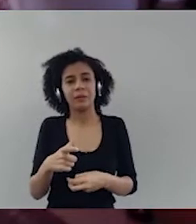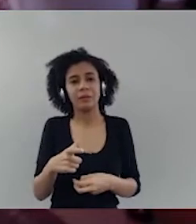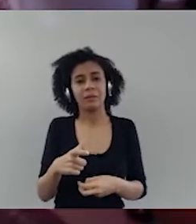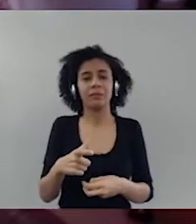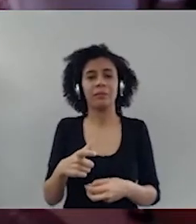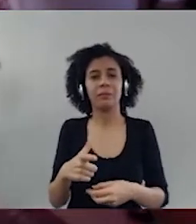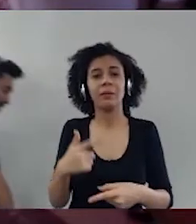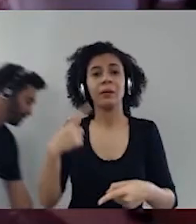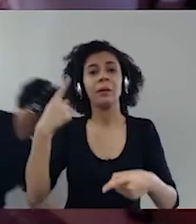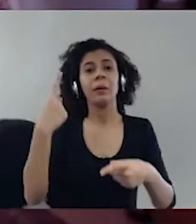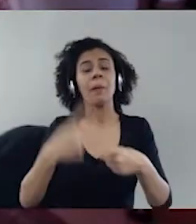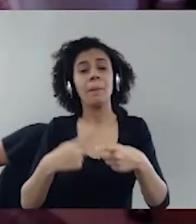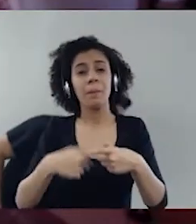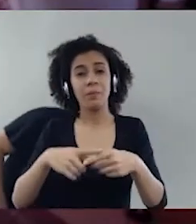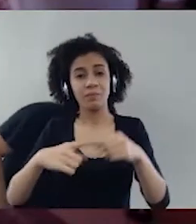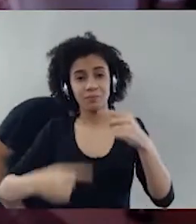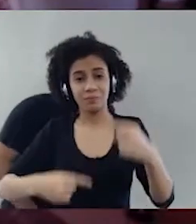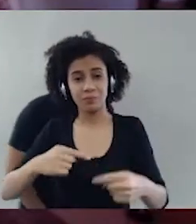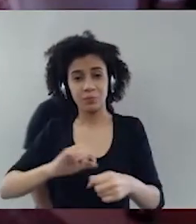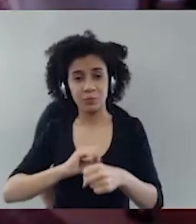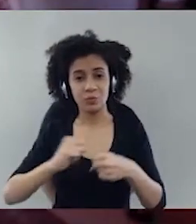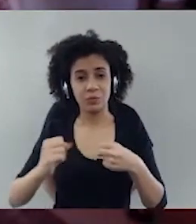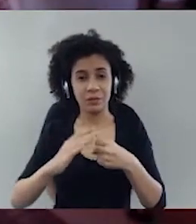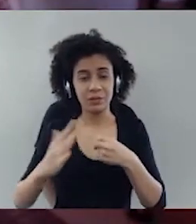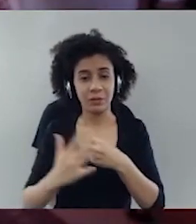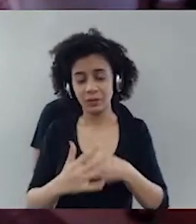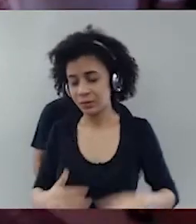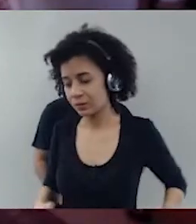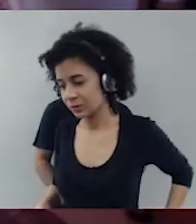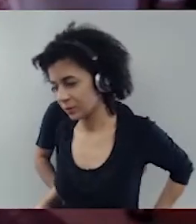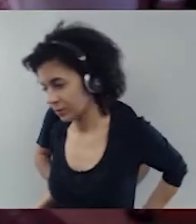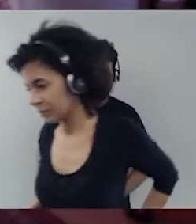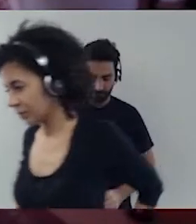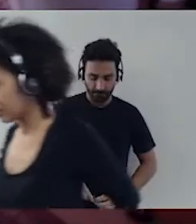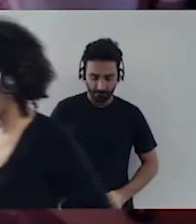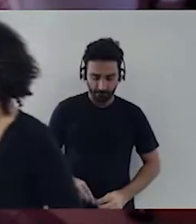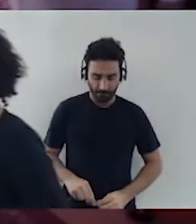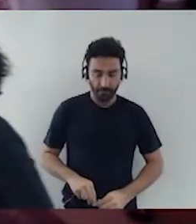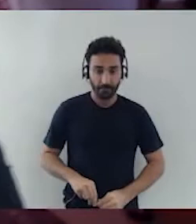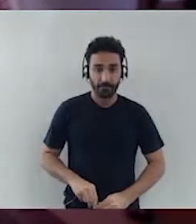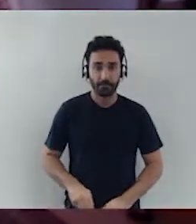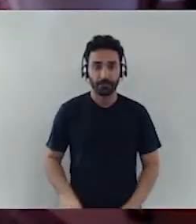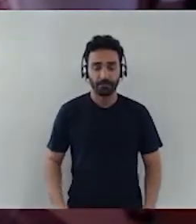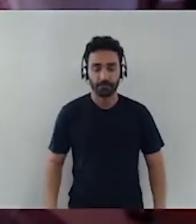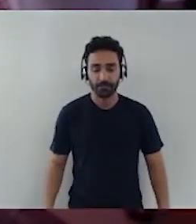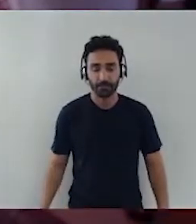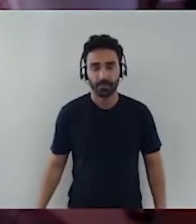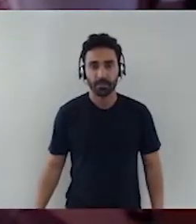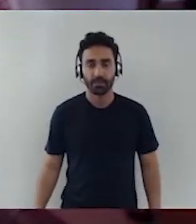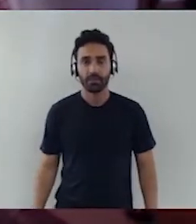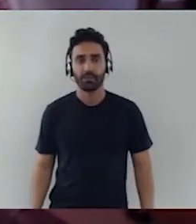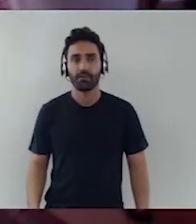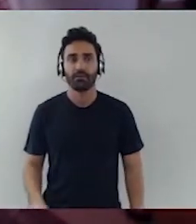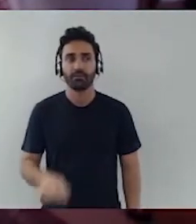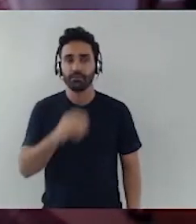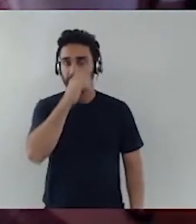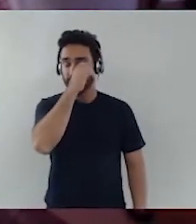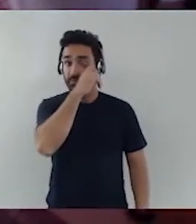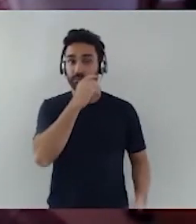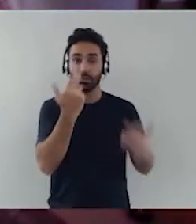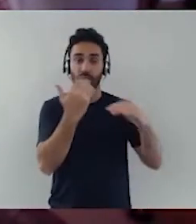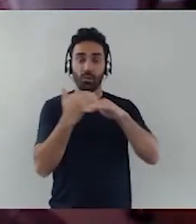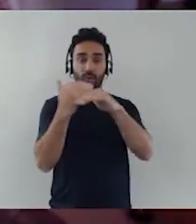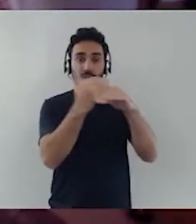além das desigualdades socioeconômicas, a pandemia também tem agravado desigualdades socioterritoriais